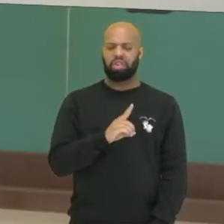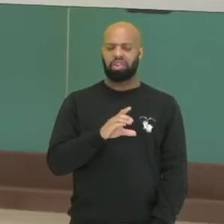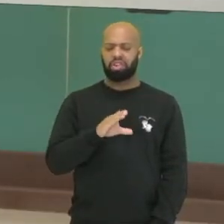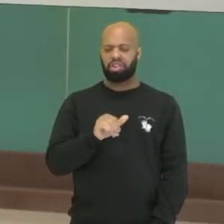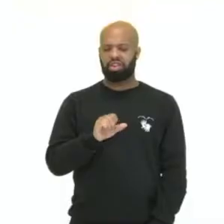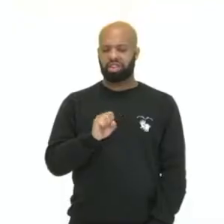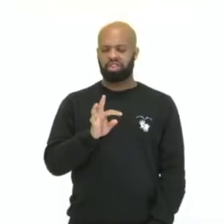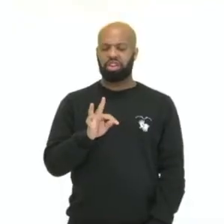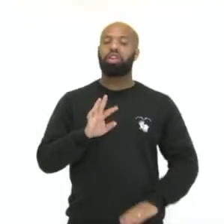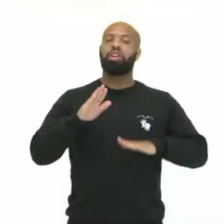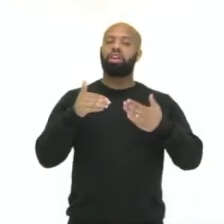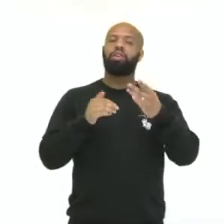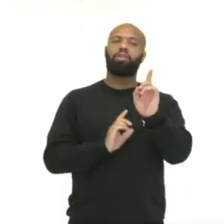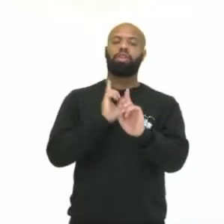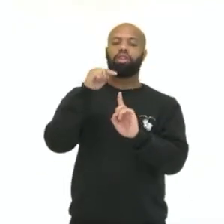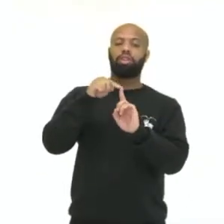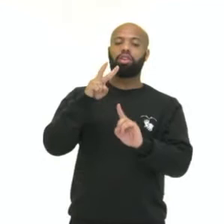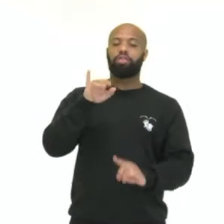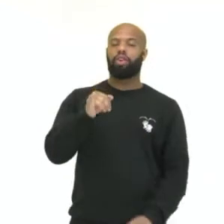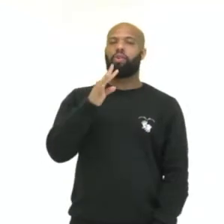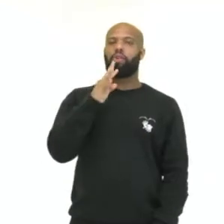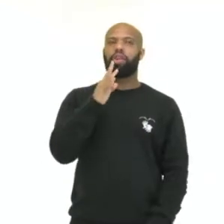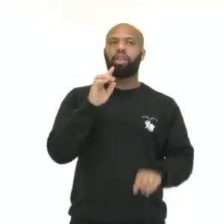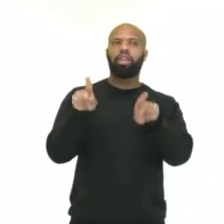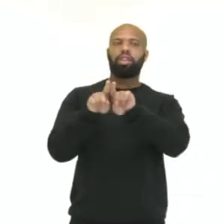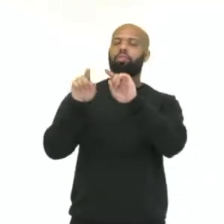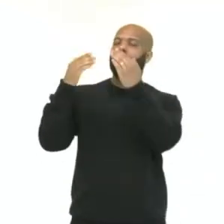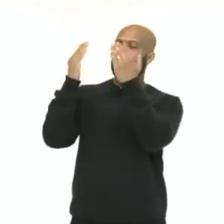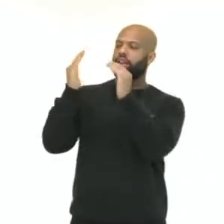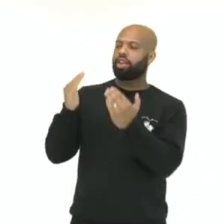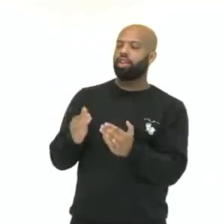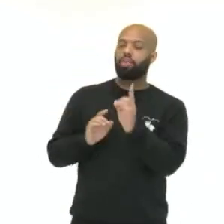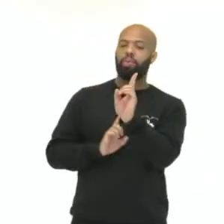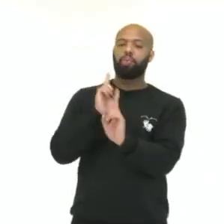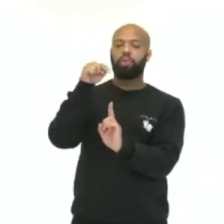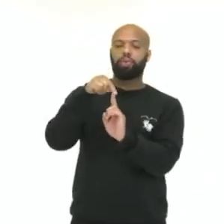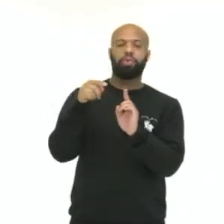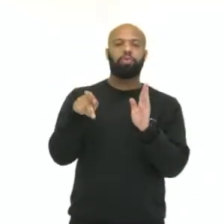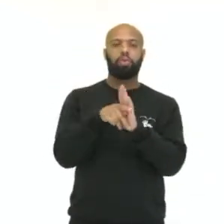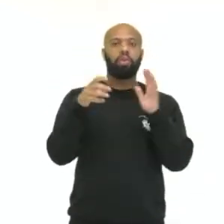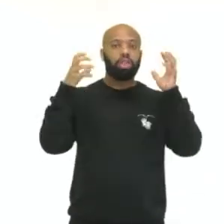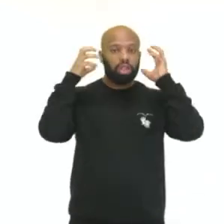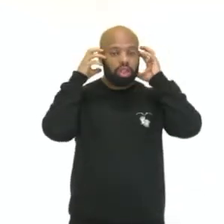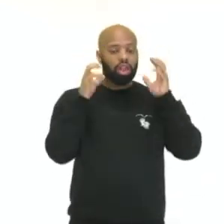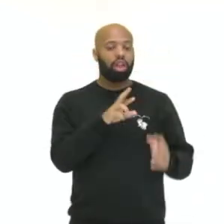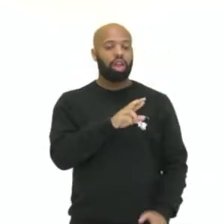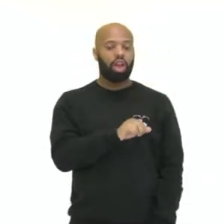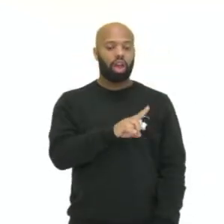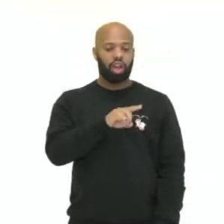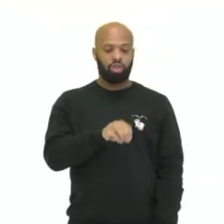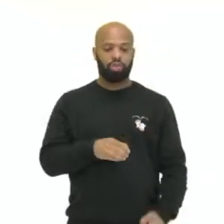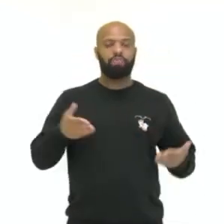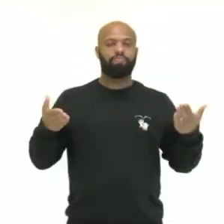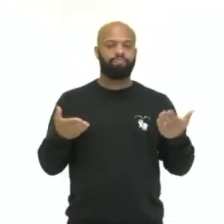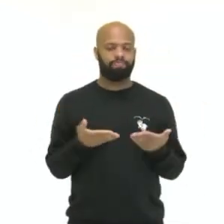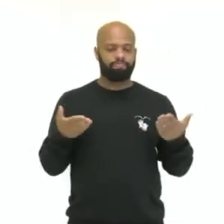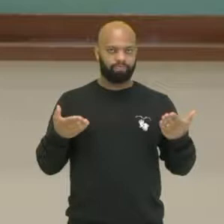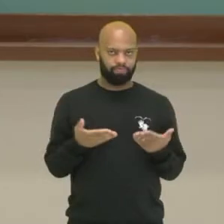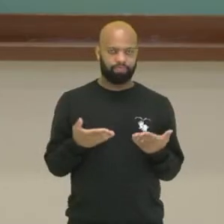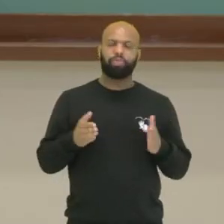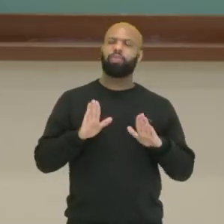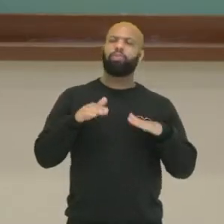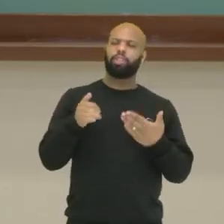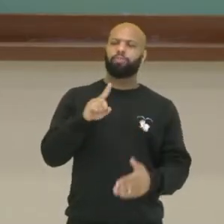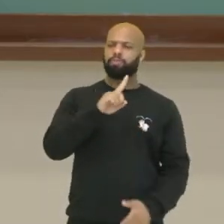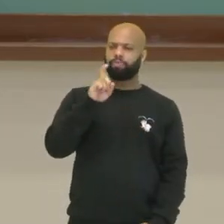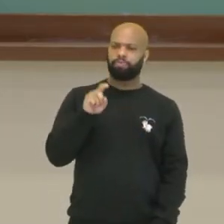objetivo, nós iremos conhecer e analisar a função do rádio na contemporaneidade. Será